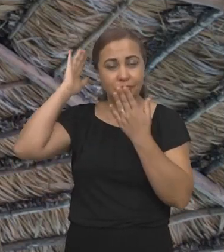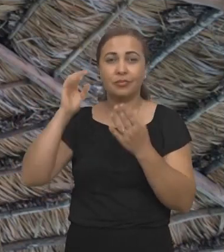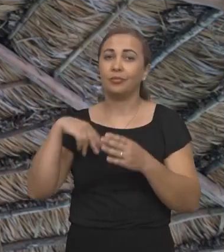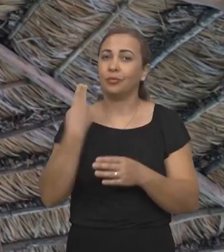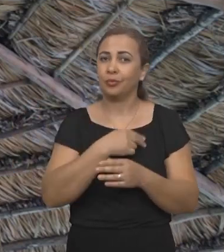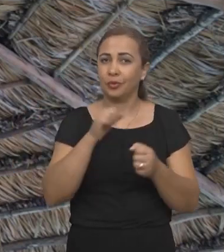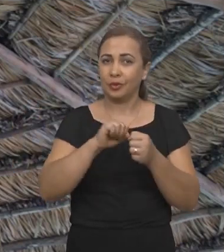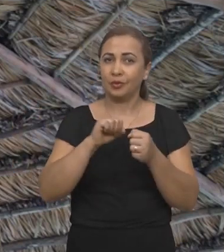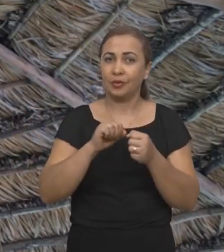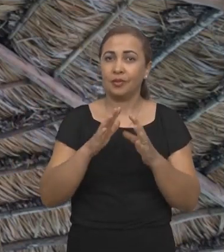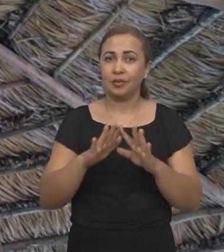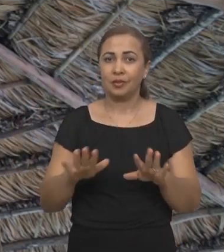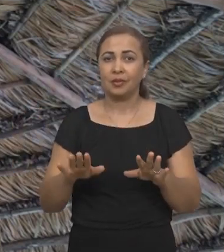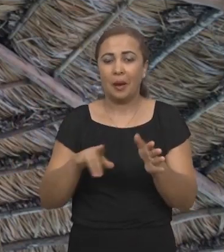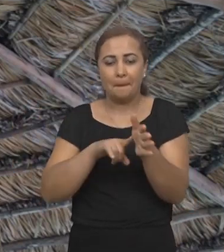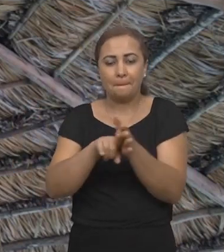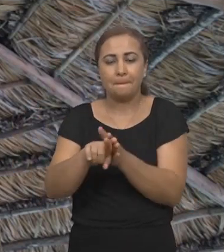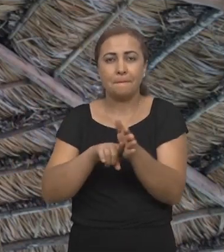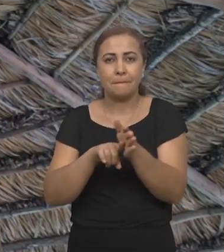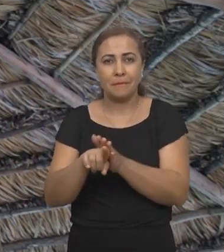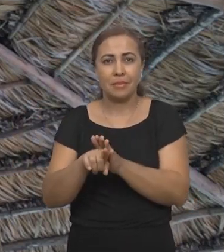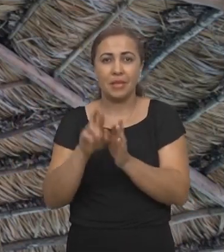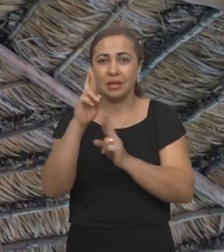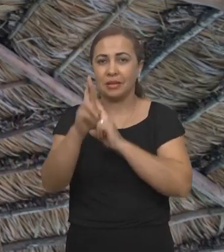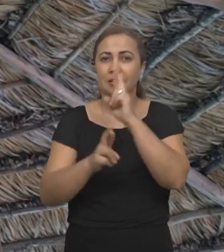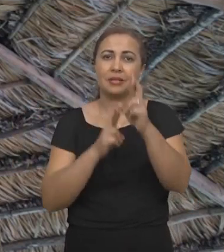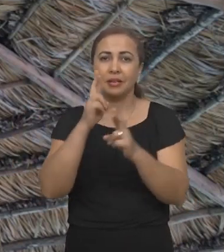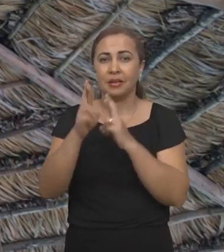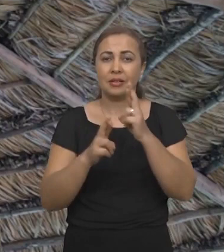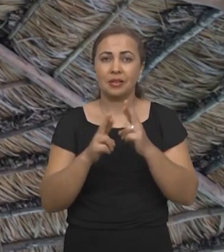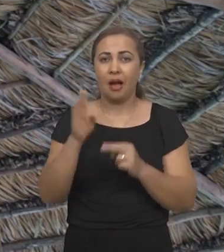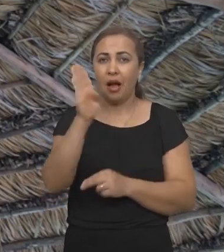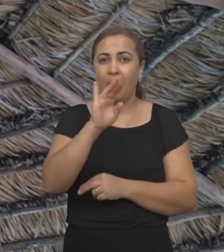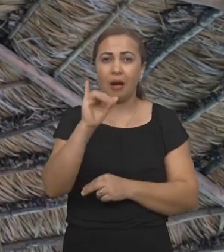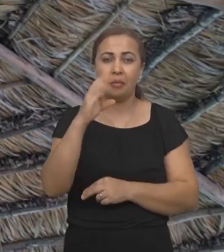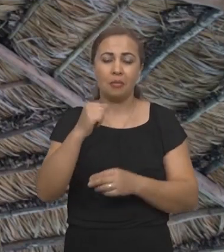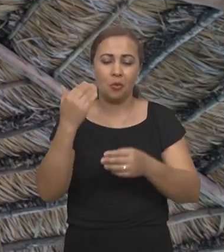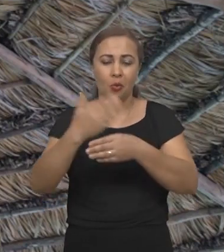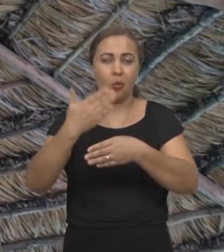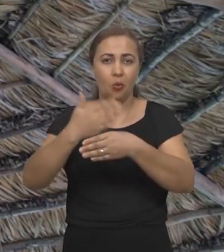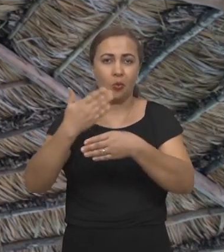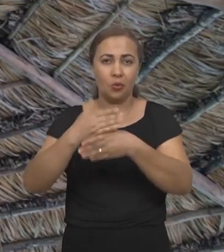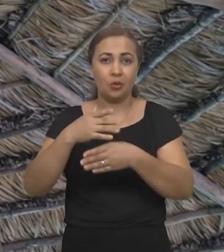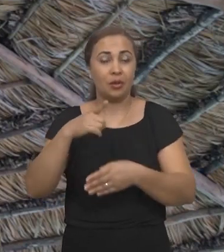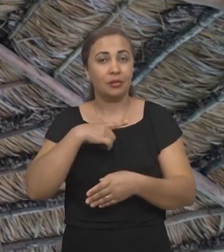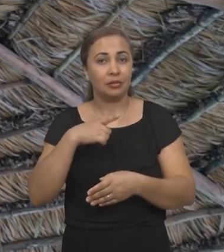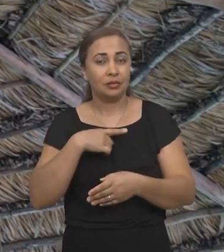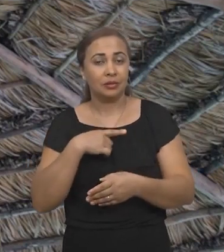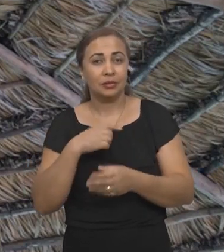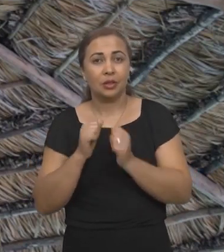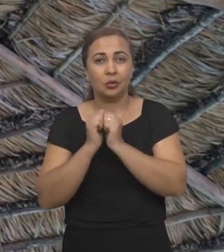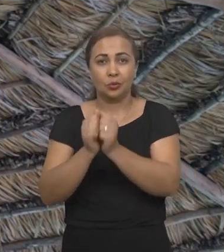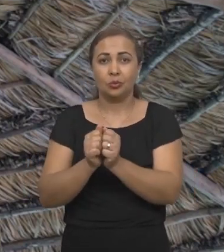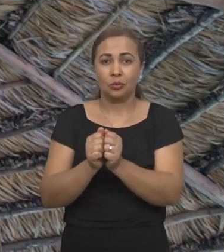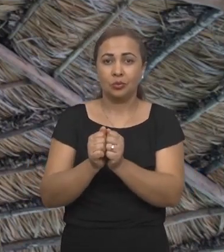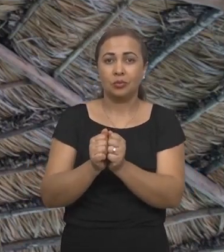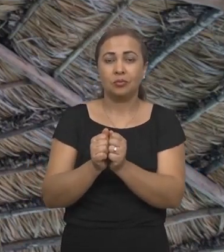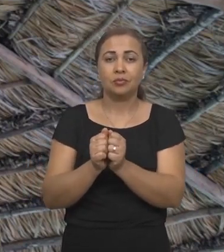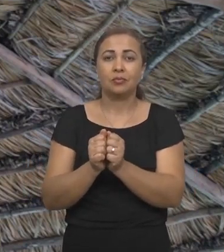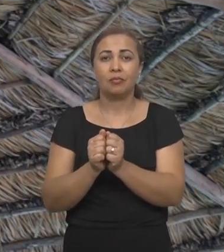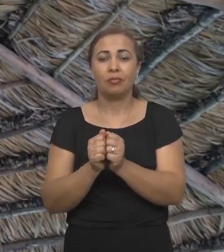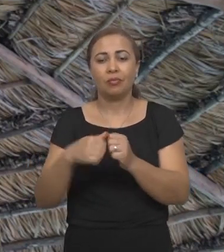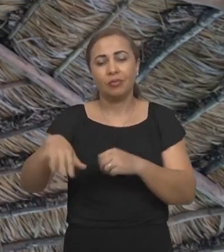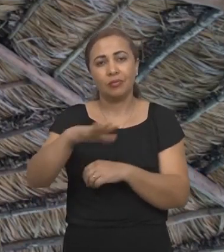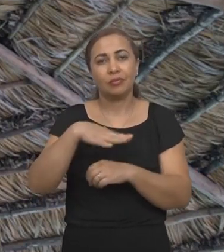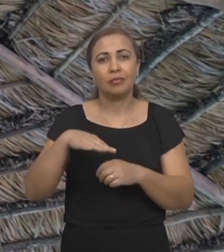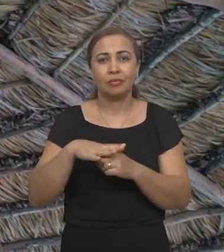nós fizemos, então, a pesquisação relacionada à bioconstrução, né, que contemplou um diagnóstico das